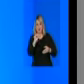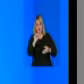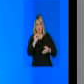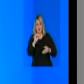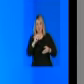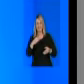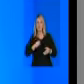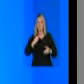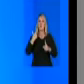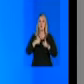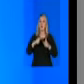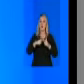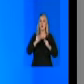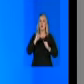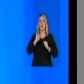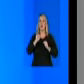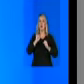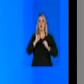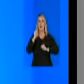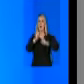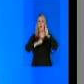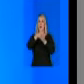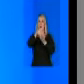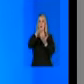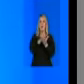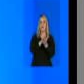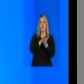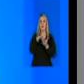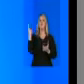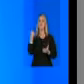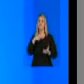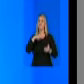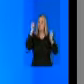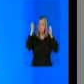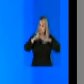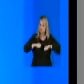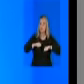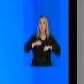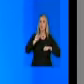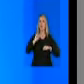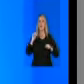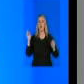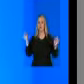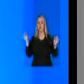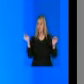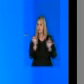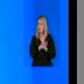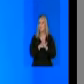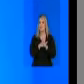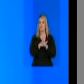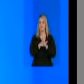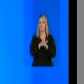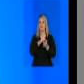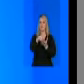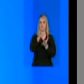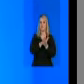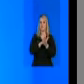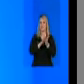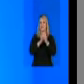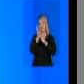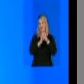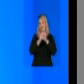que é a questão da indústria de multas. Nós temos condições de terminar com a indústria de multas, conscientizando